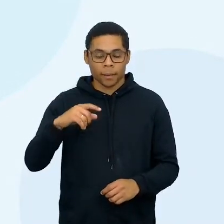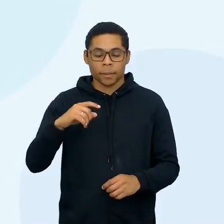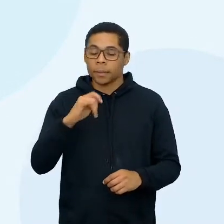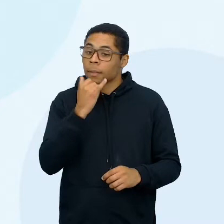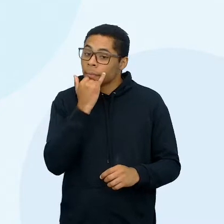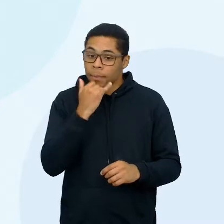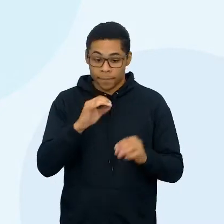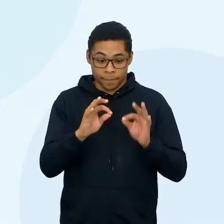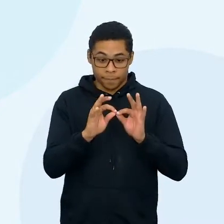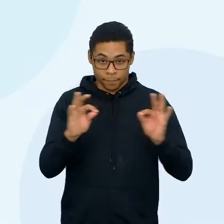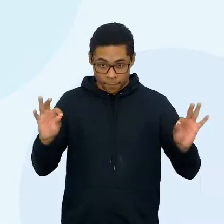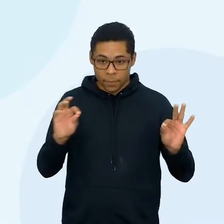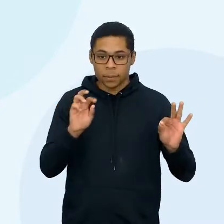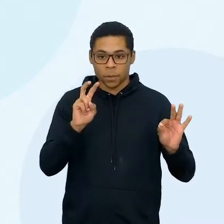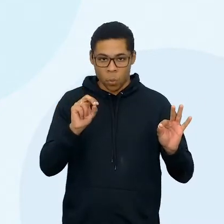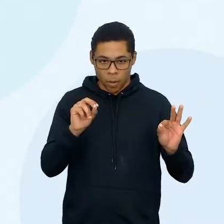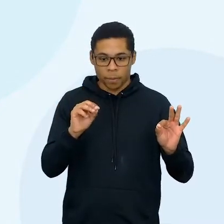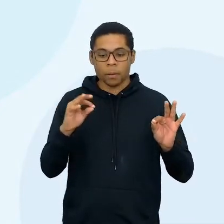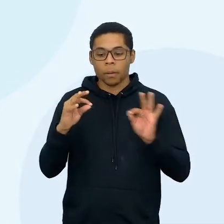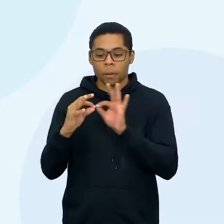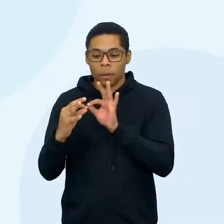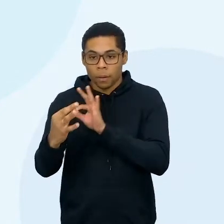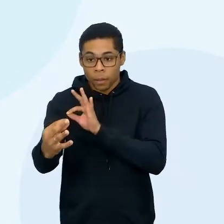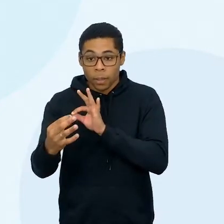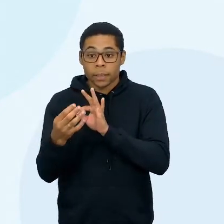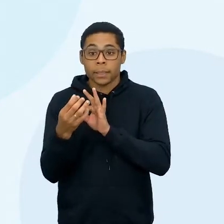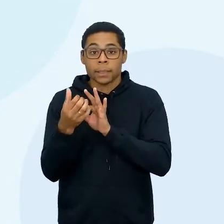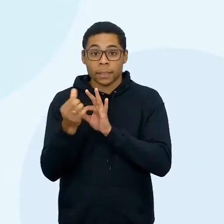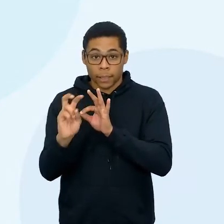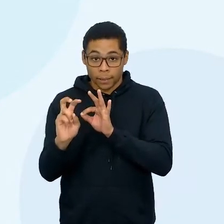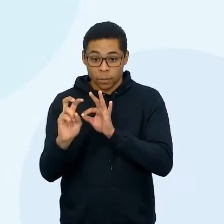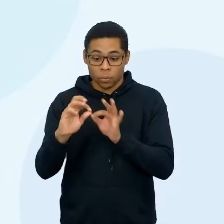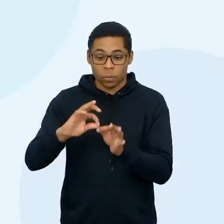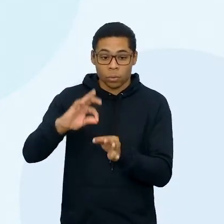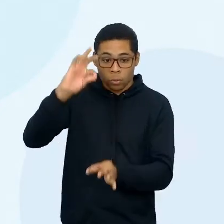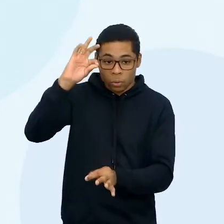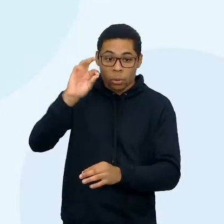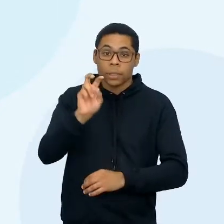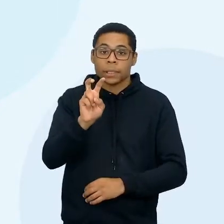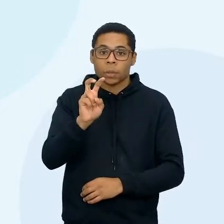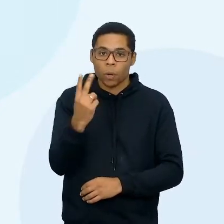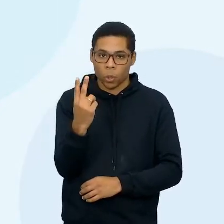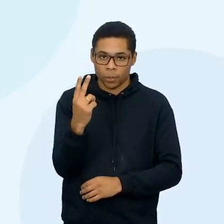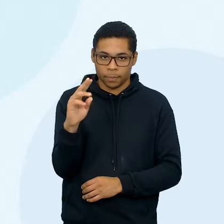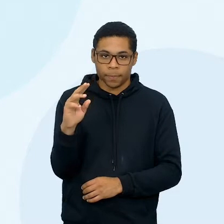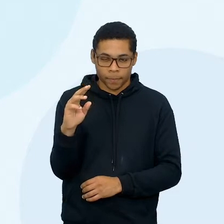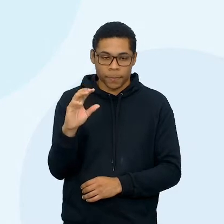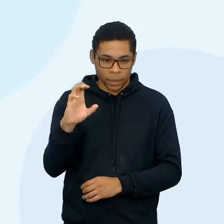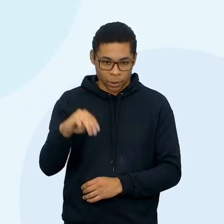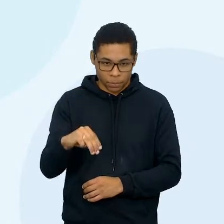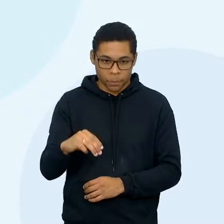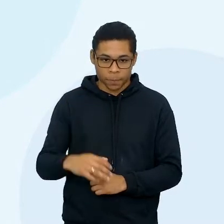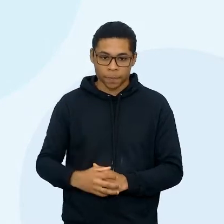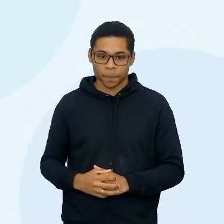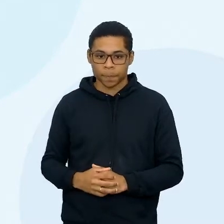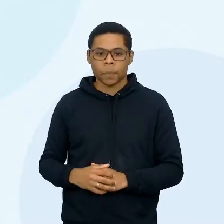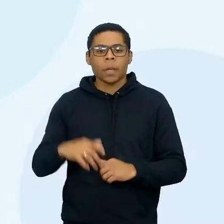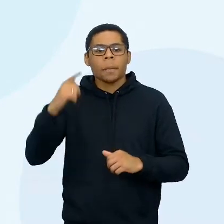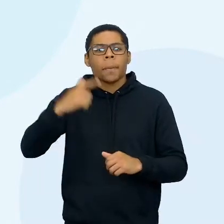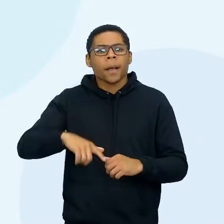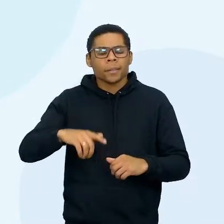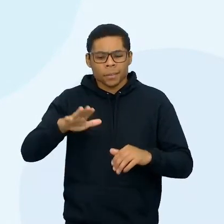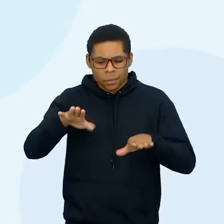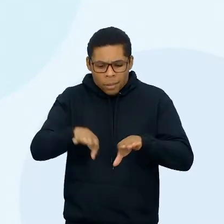deixou. Qual é mesmo a escala de proporção em relação à planta abaixo? Qual é a escala da planta baixa? Dá para calcular